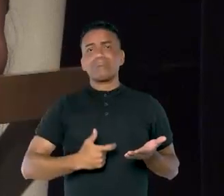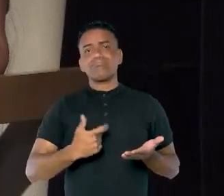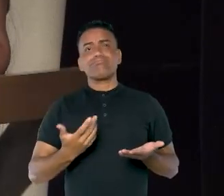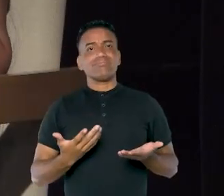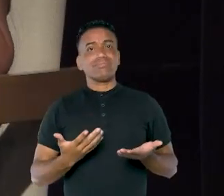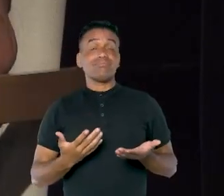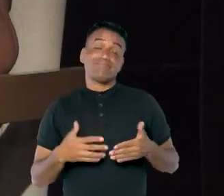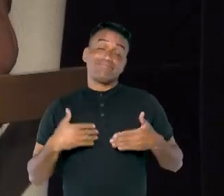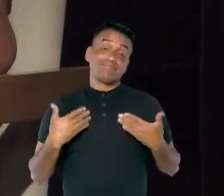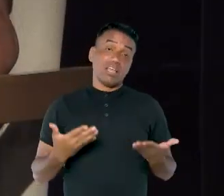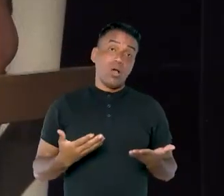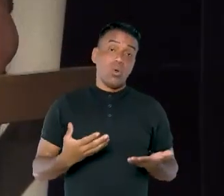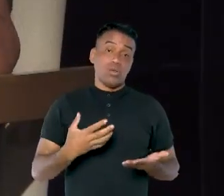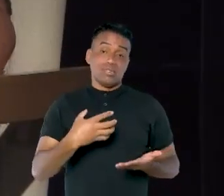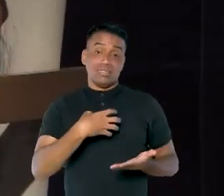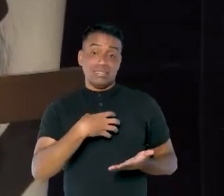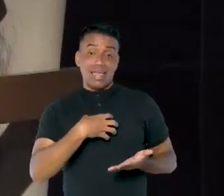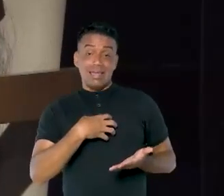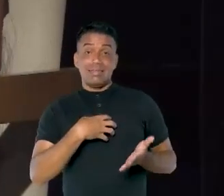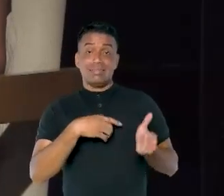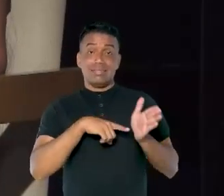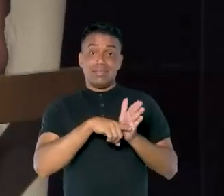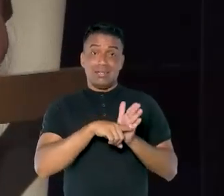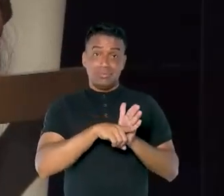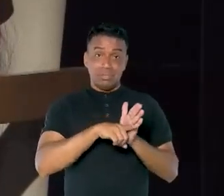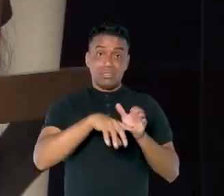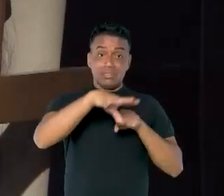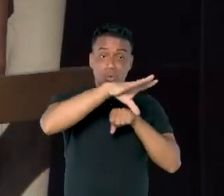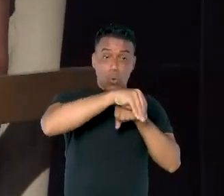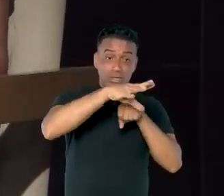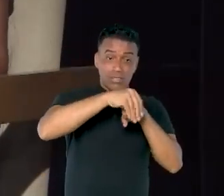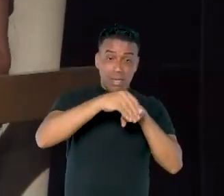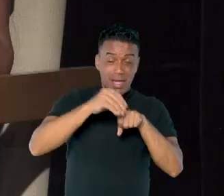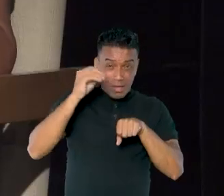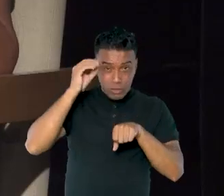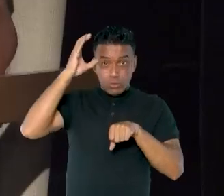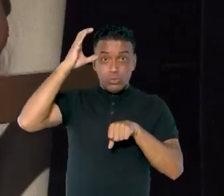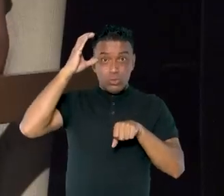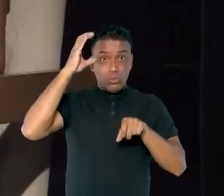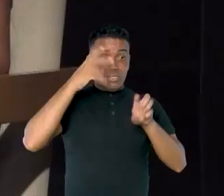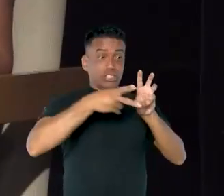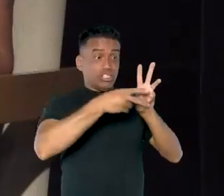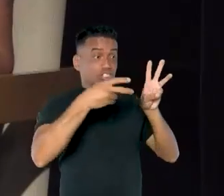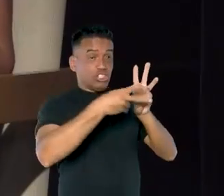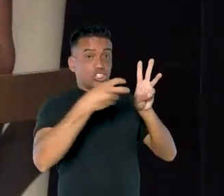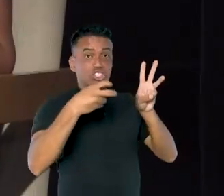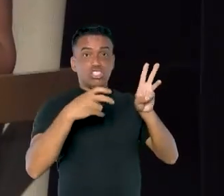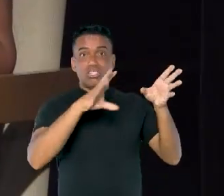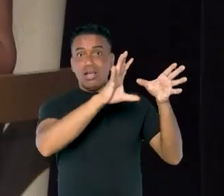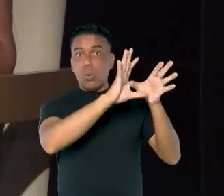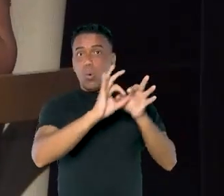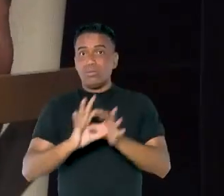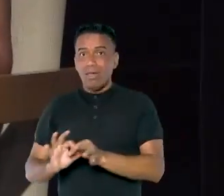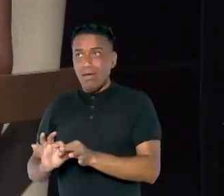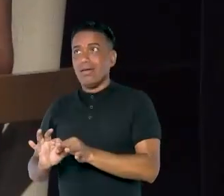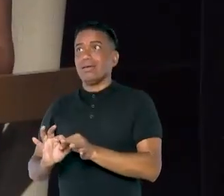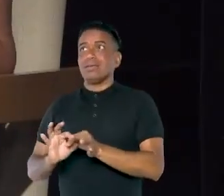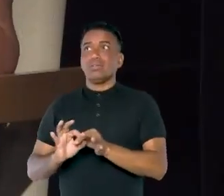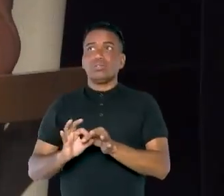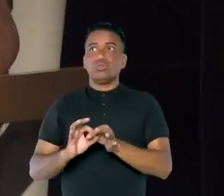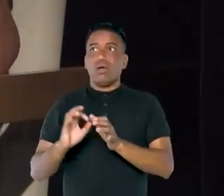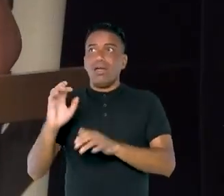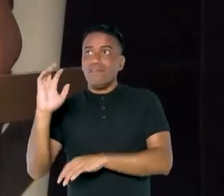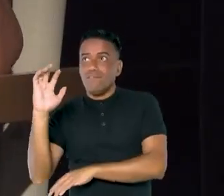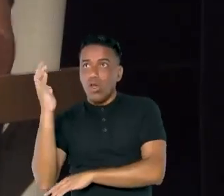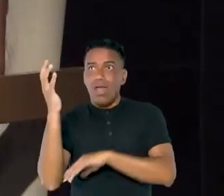Né? Então, as ciências indígenas elas estão nesse contexto, né? Trazendo esse reflorestamento de mente,